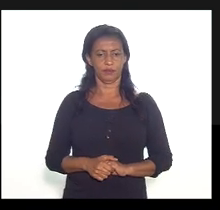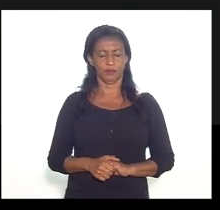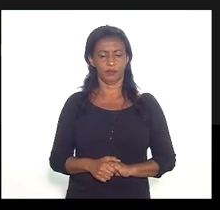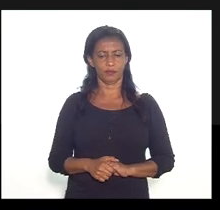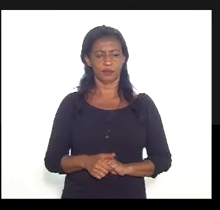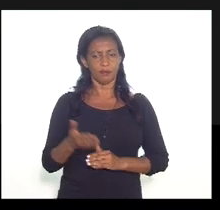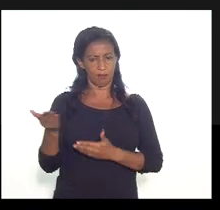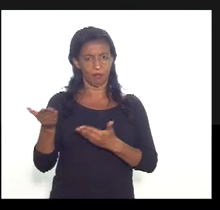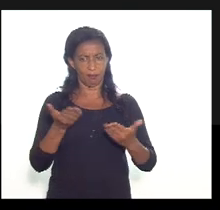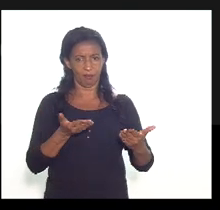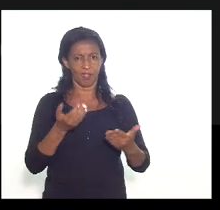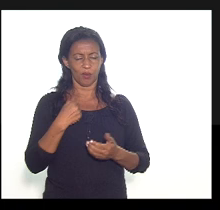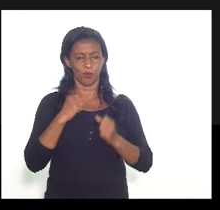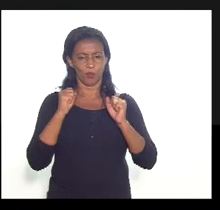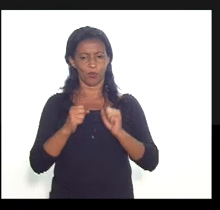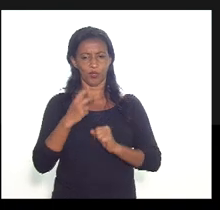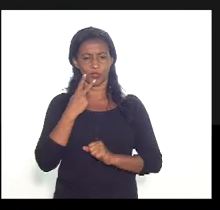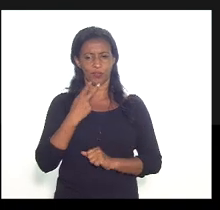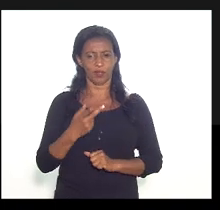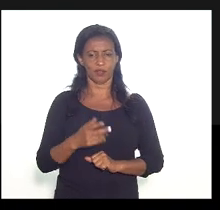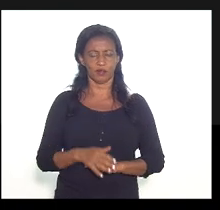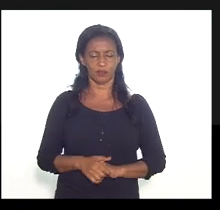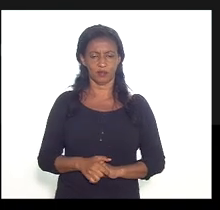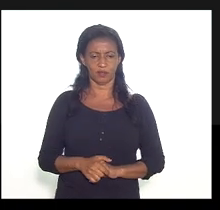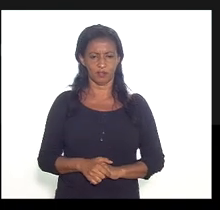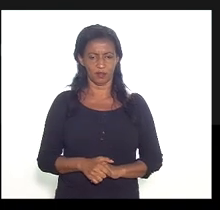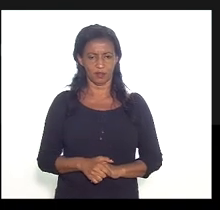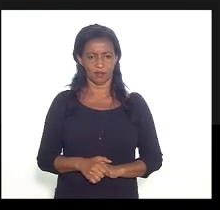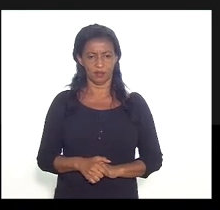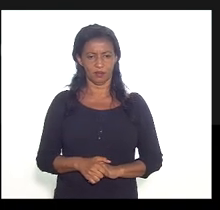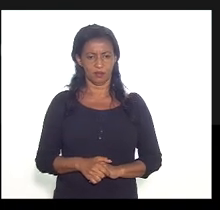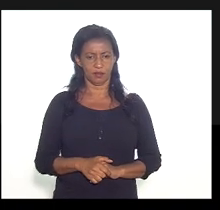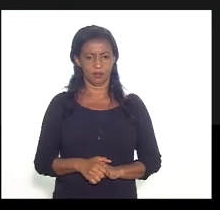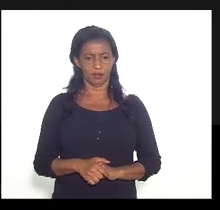É o senhor, deputado Anderson Moraes. Primeiramente,